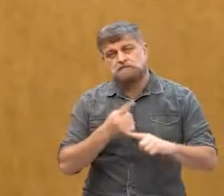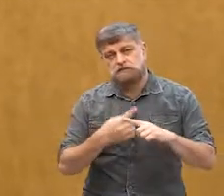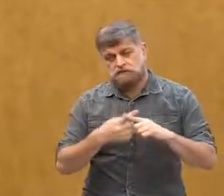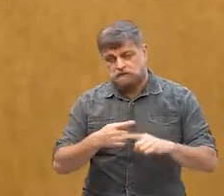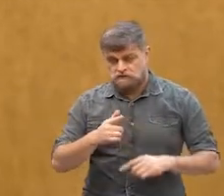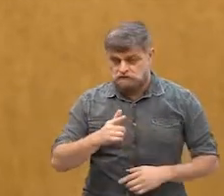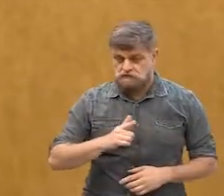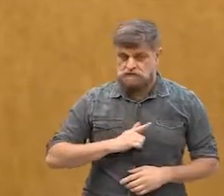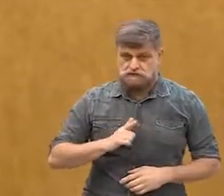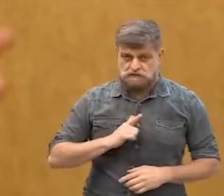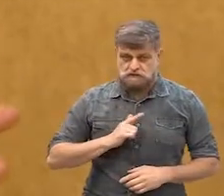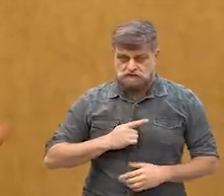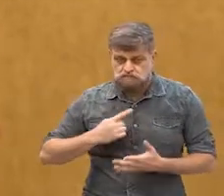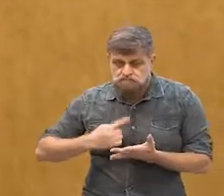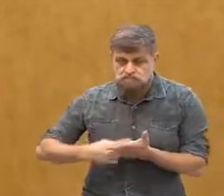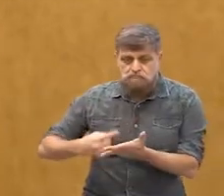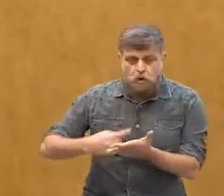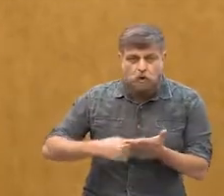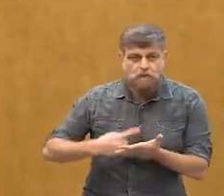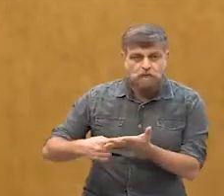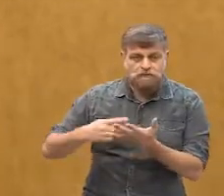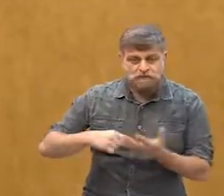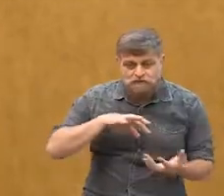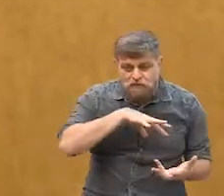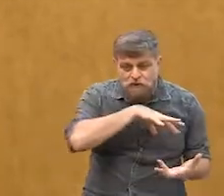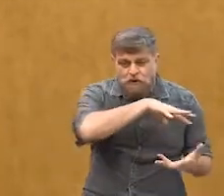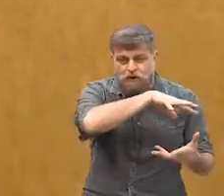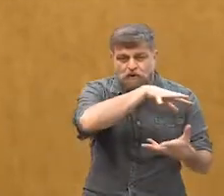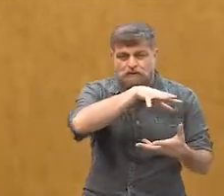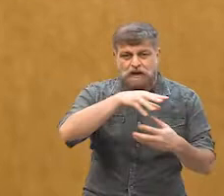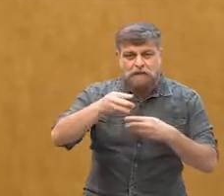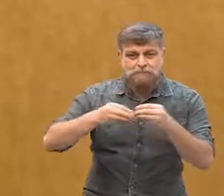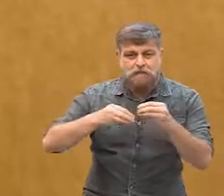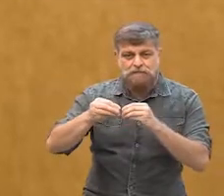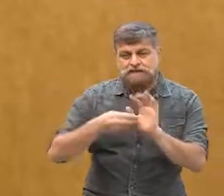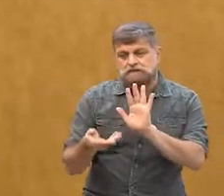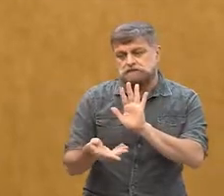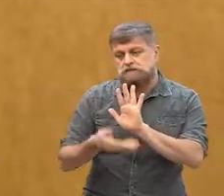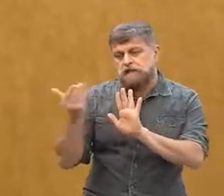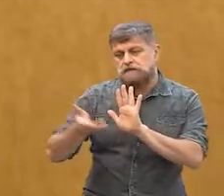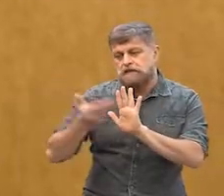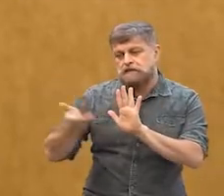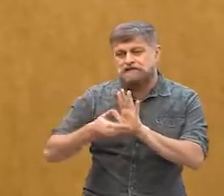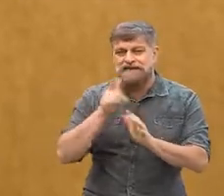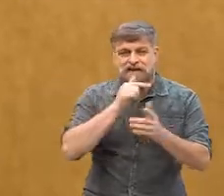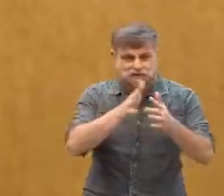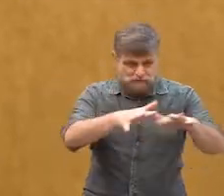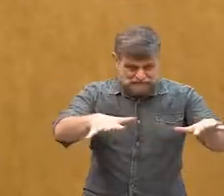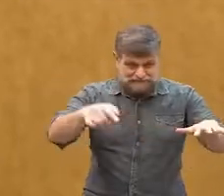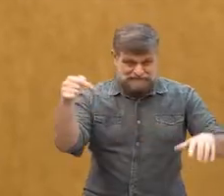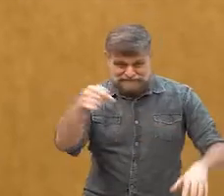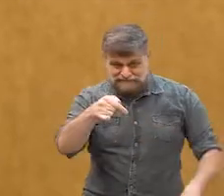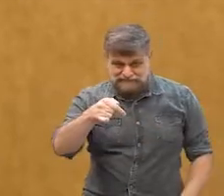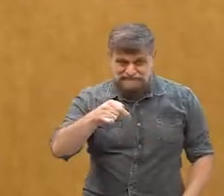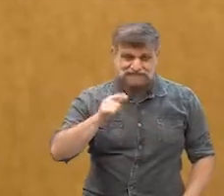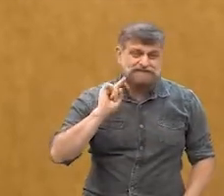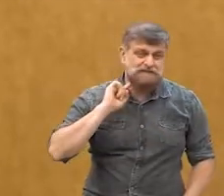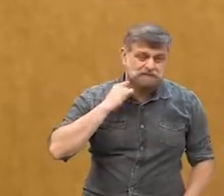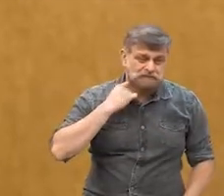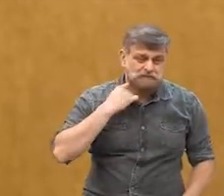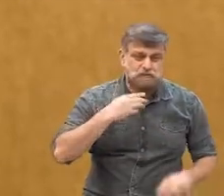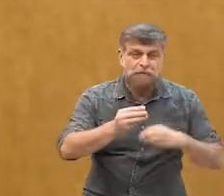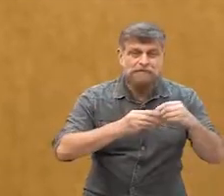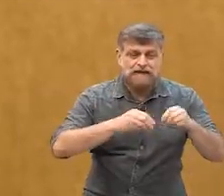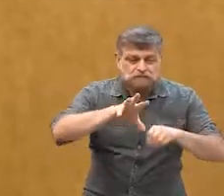existe esse acordo global para tirar o plástico do oceano, né? Então, assim,